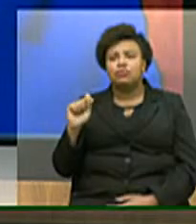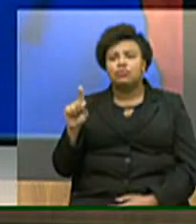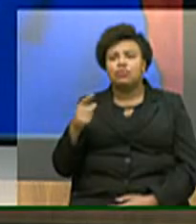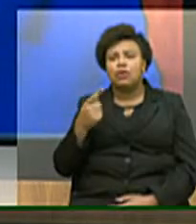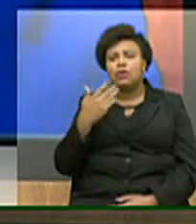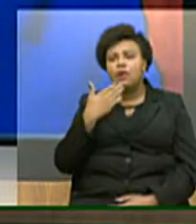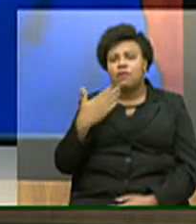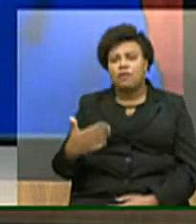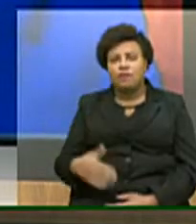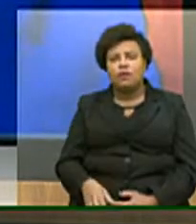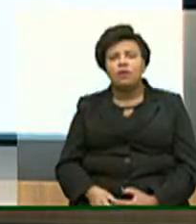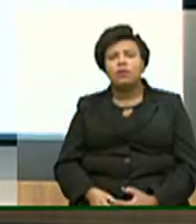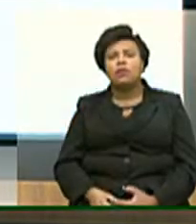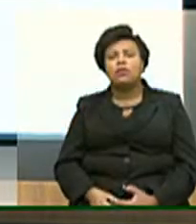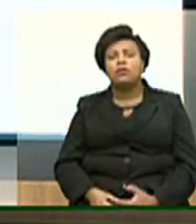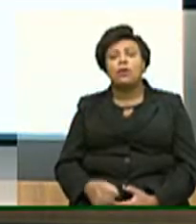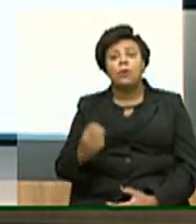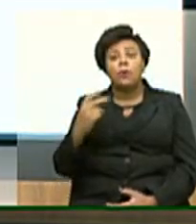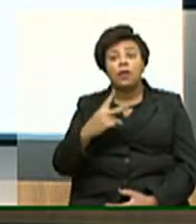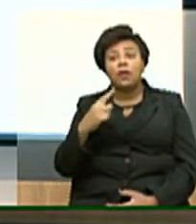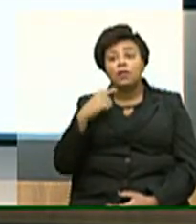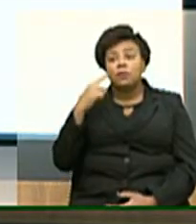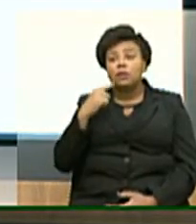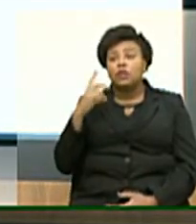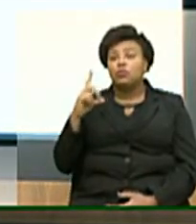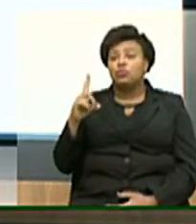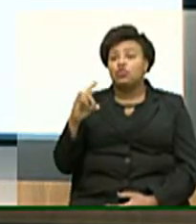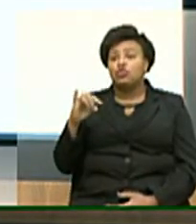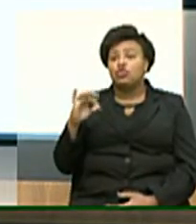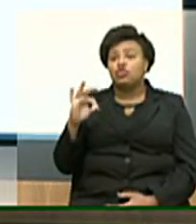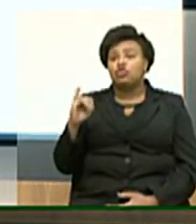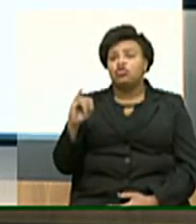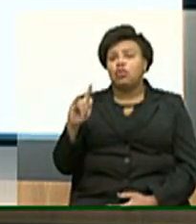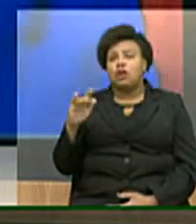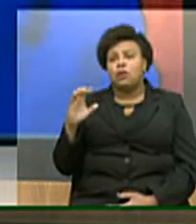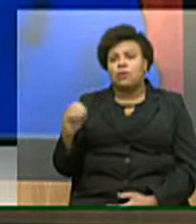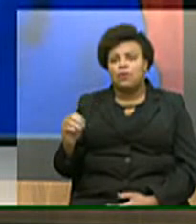Sebastião Melo, favorável. Ok, deputado Thiago Simon.